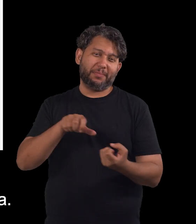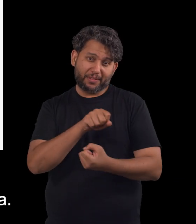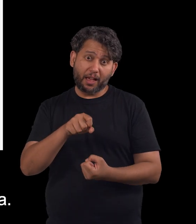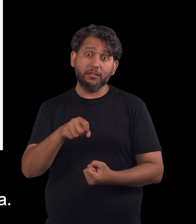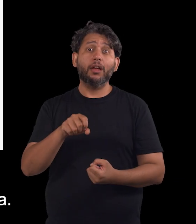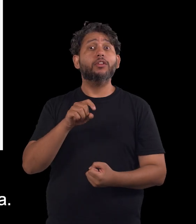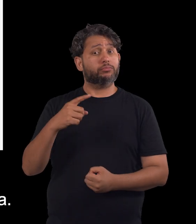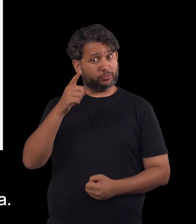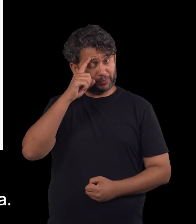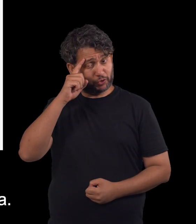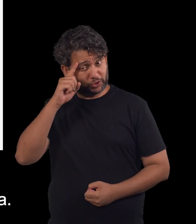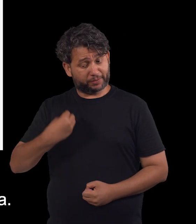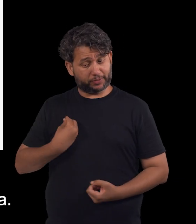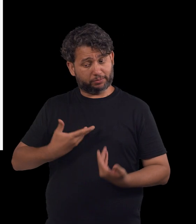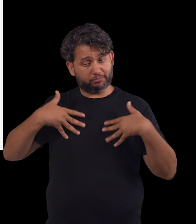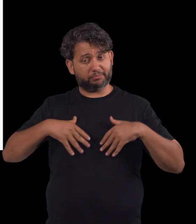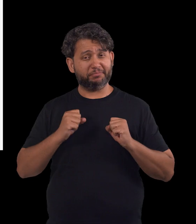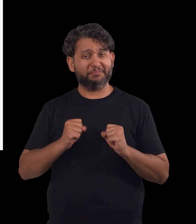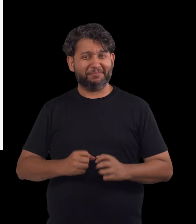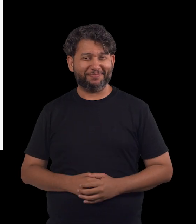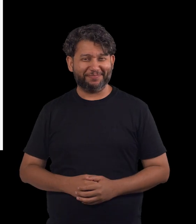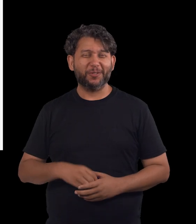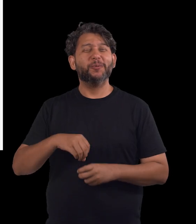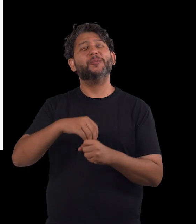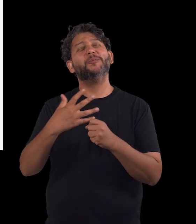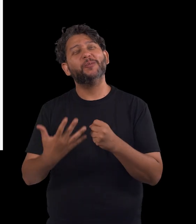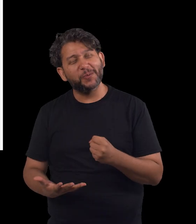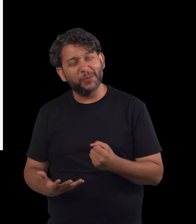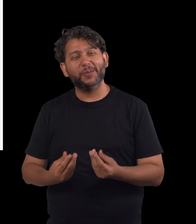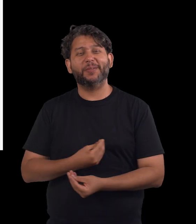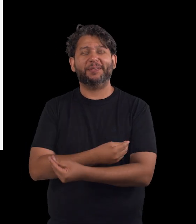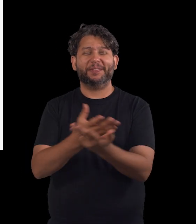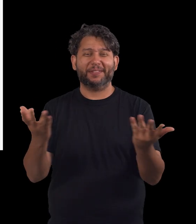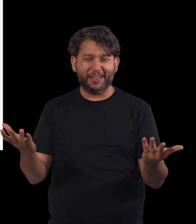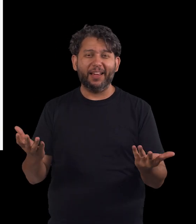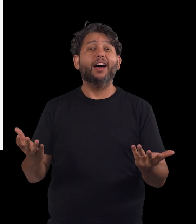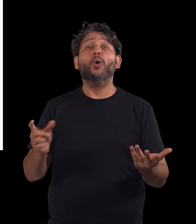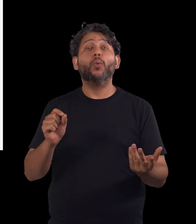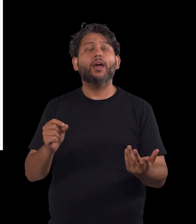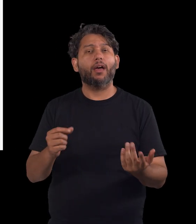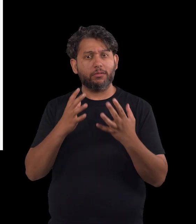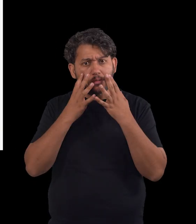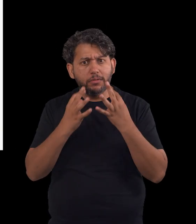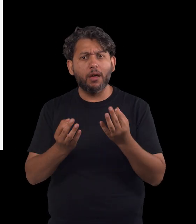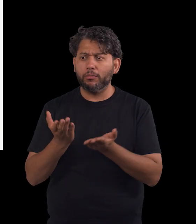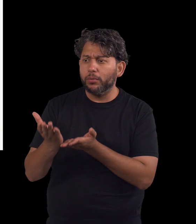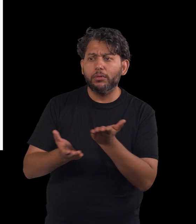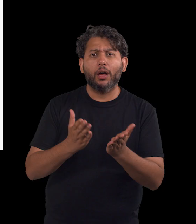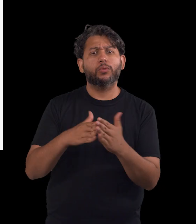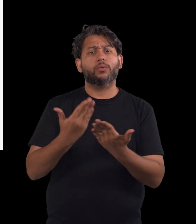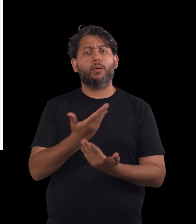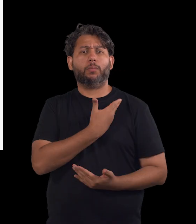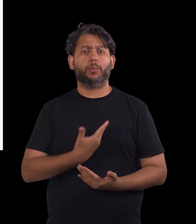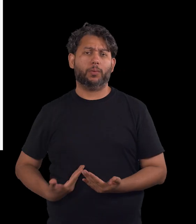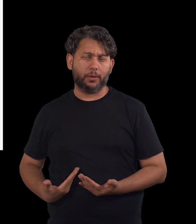que podemos adotar em nosso dia a dia. Este conteúdo está sendo levado, com todo o cuidado, para